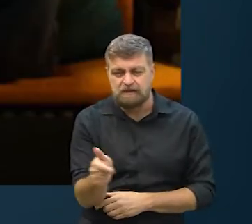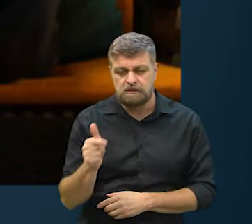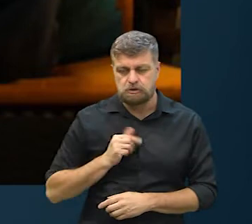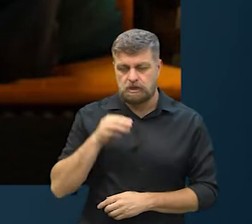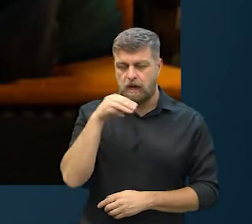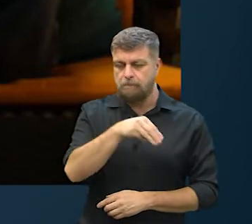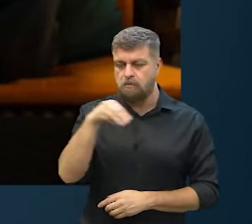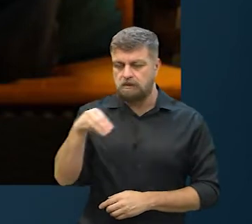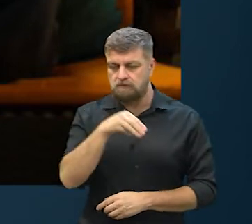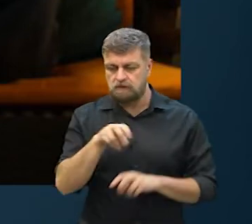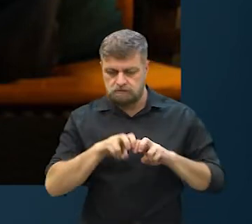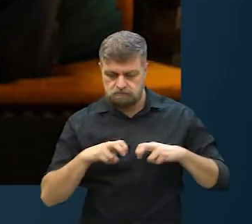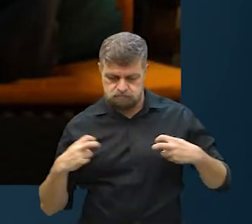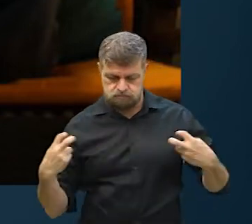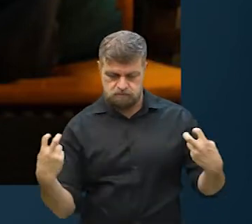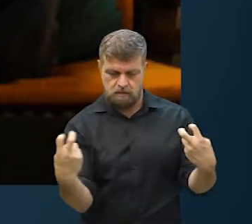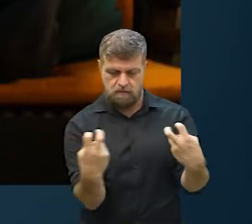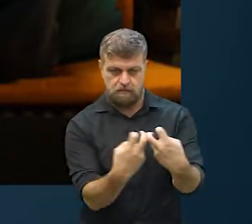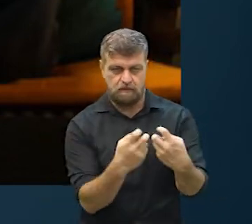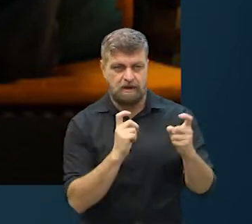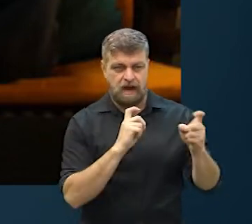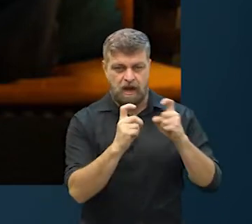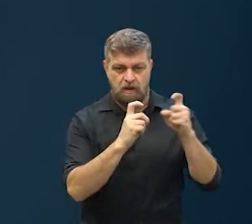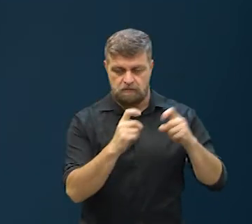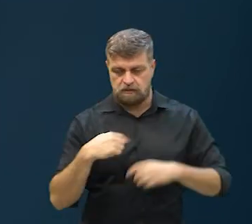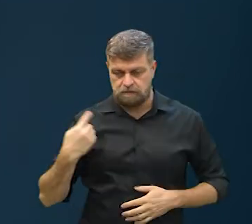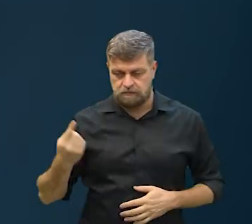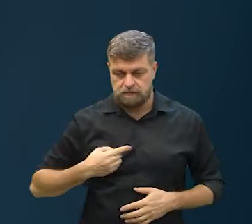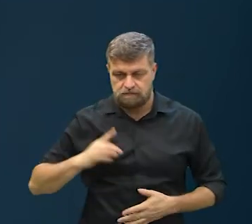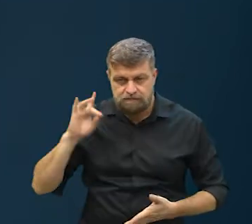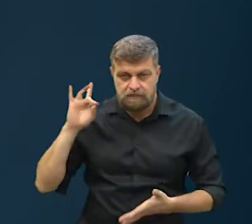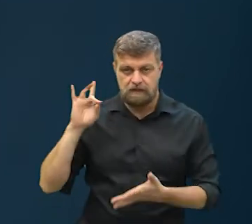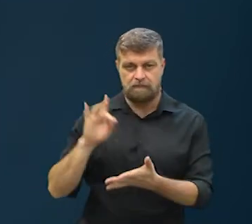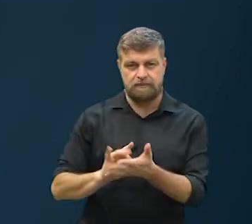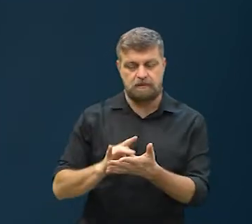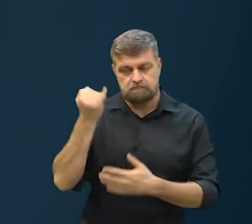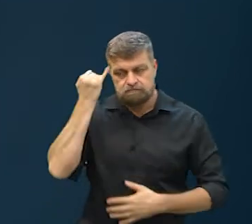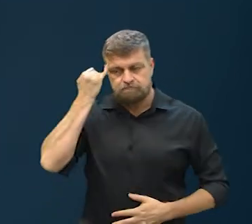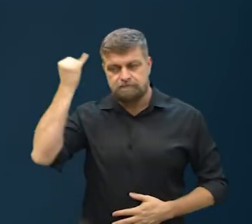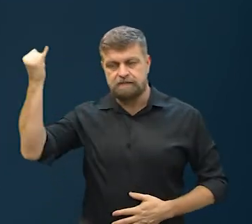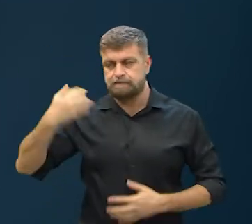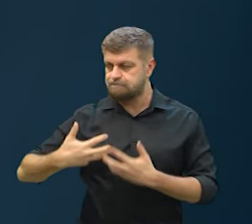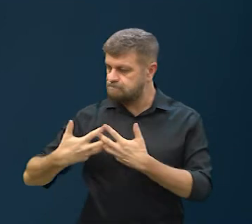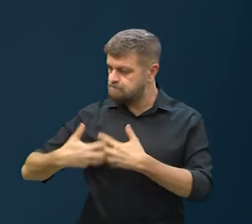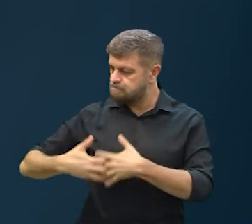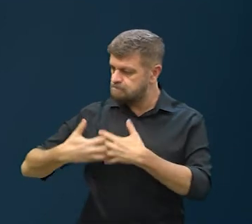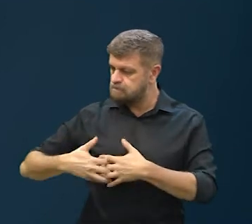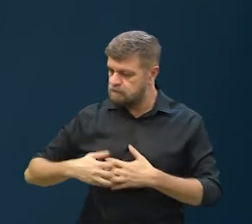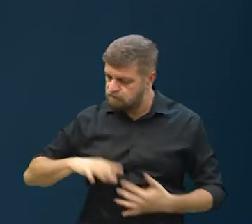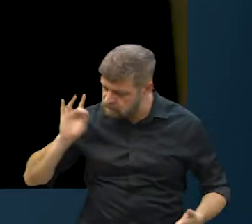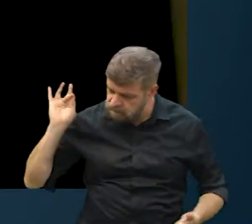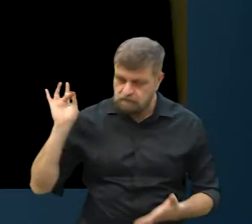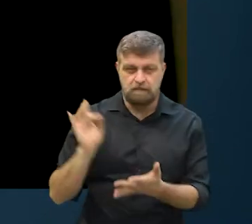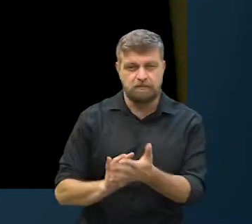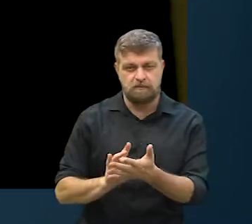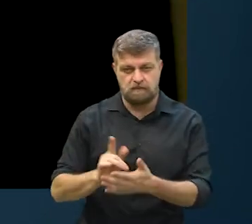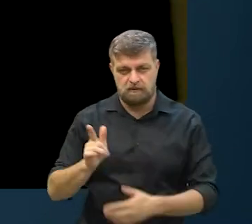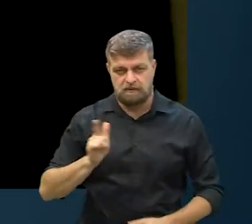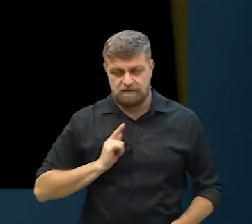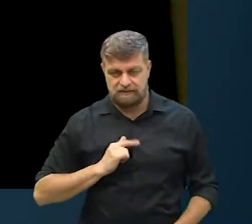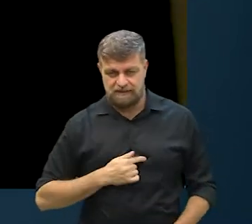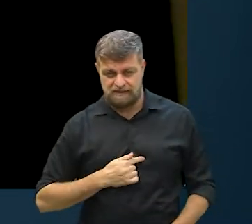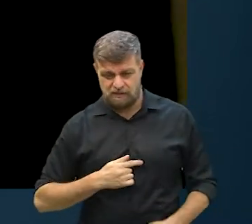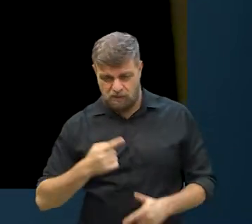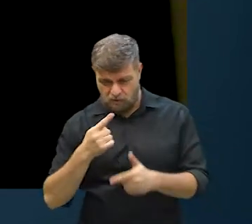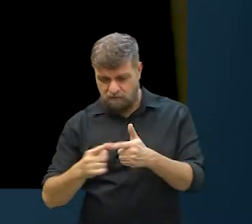muitos monitores, a gente se reunia e a gente validou, de fato, a nossa ideia, validou, de fato, se